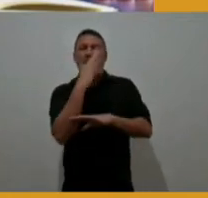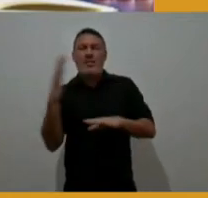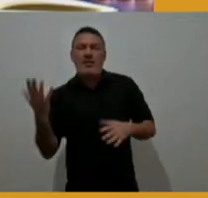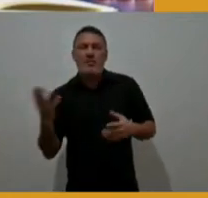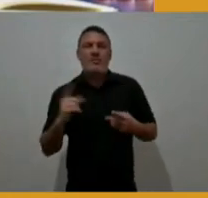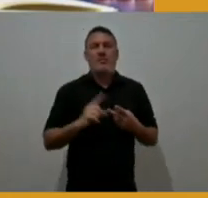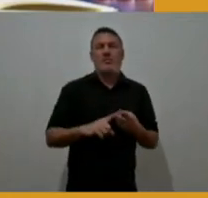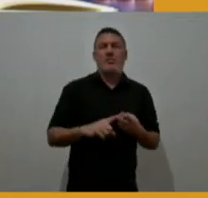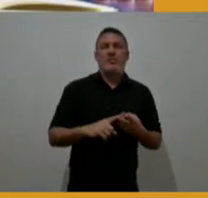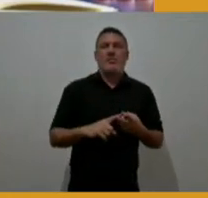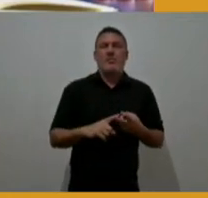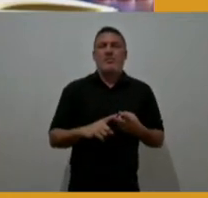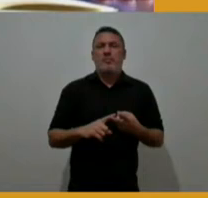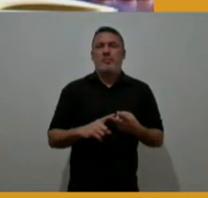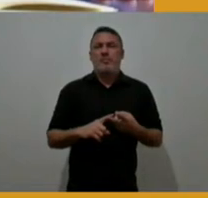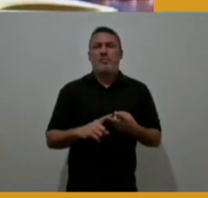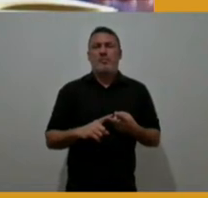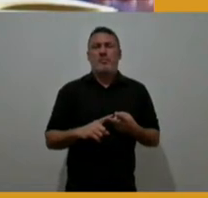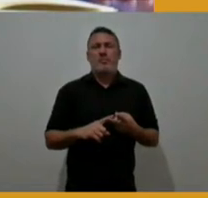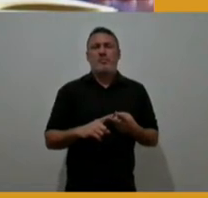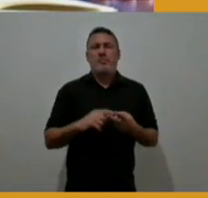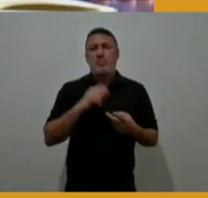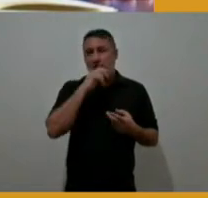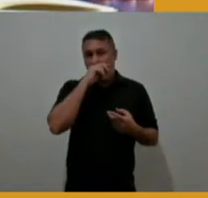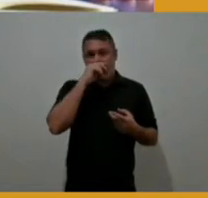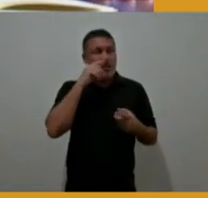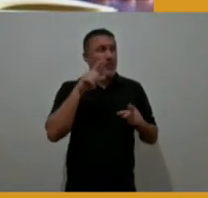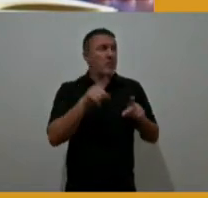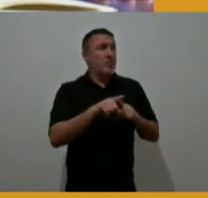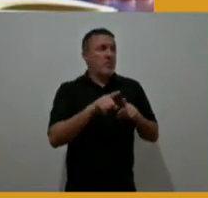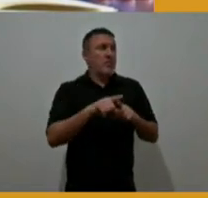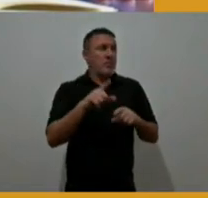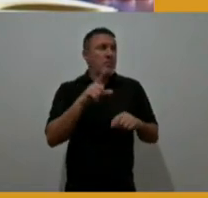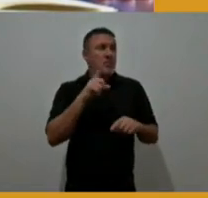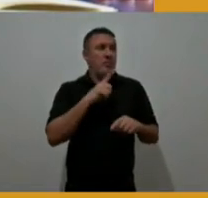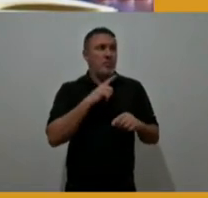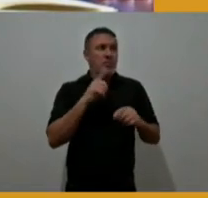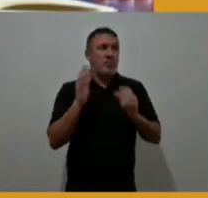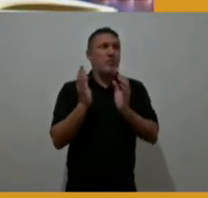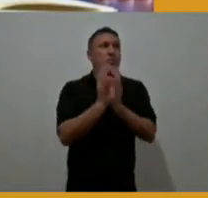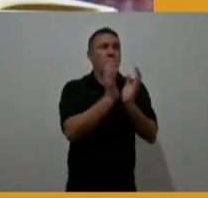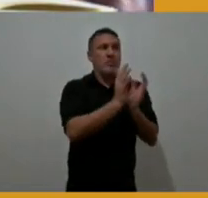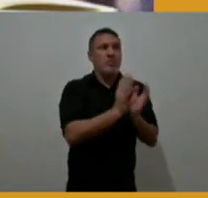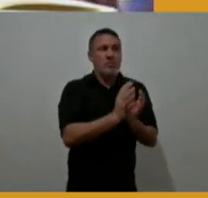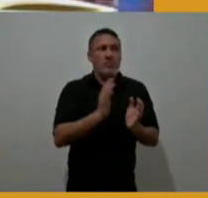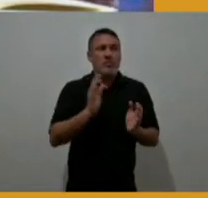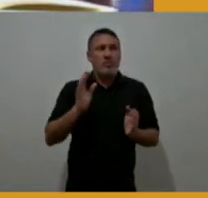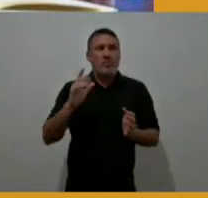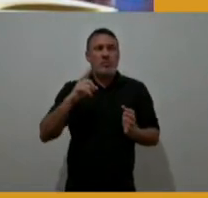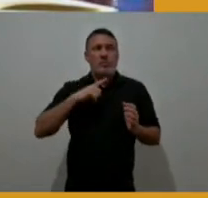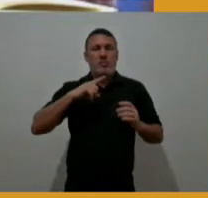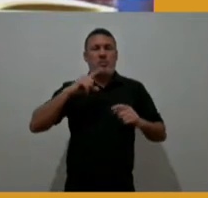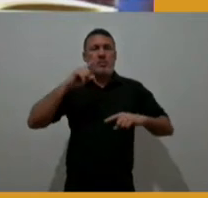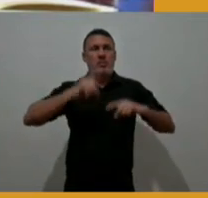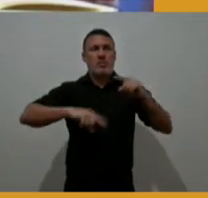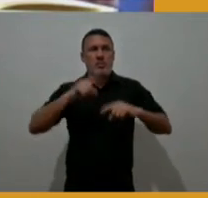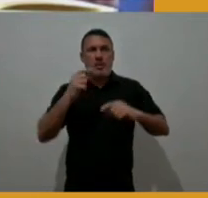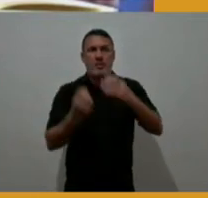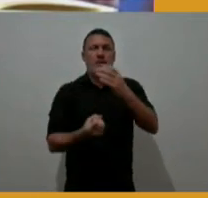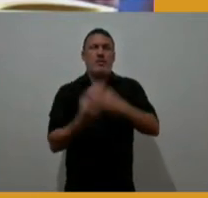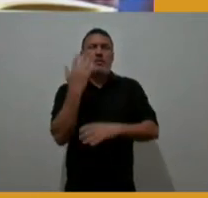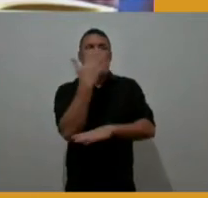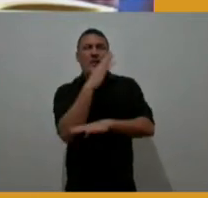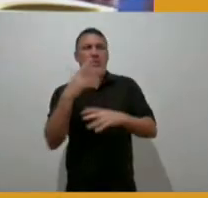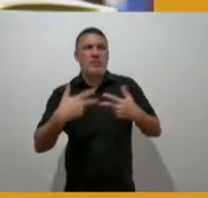com bancos de reservas de produção de árvores nativas, de Mata Atlântica, etc., etc.,